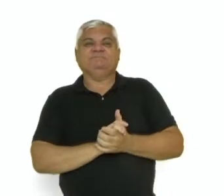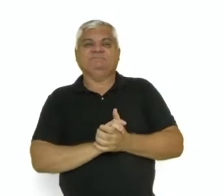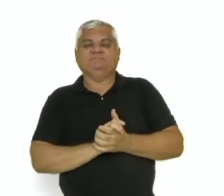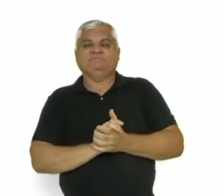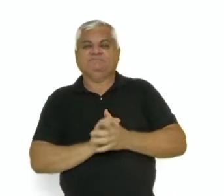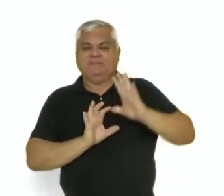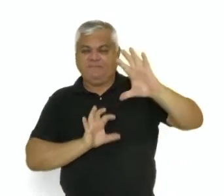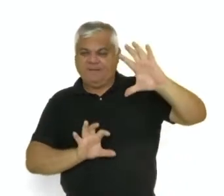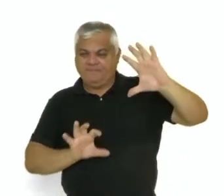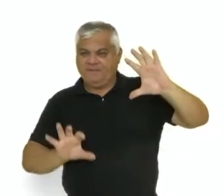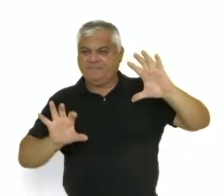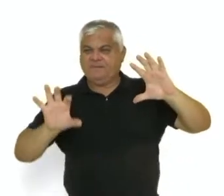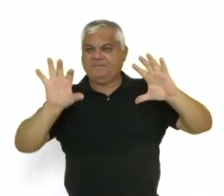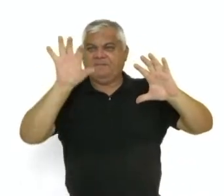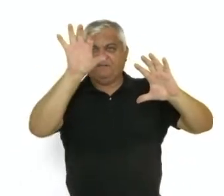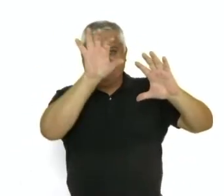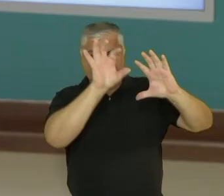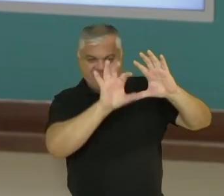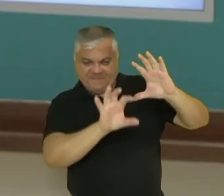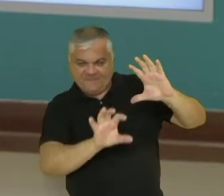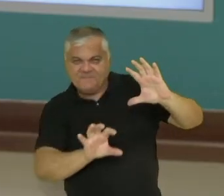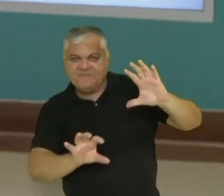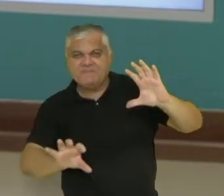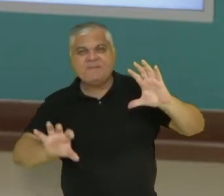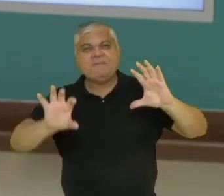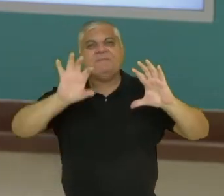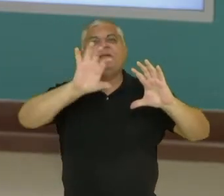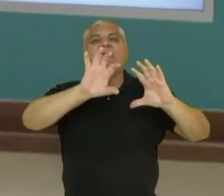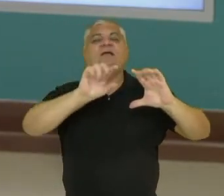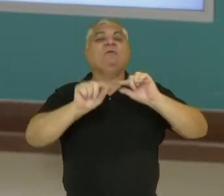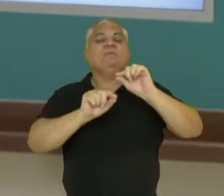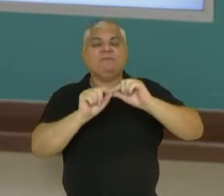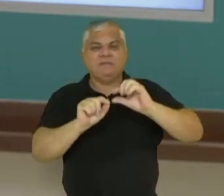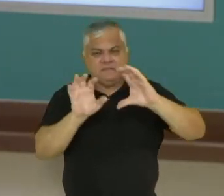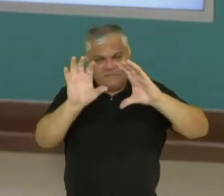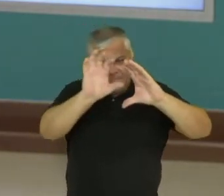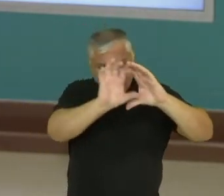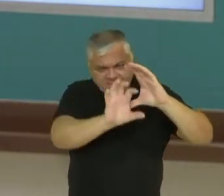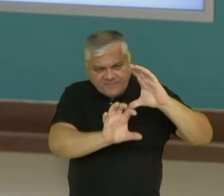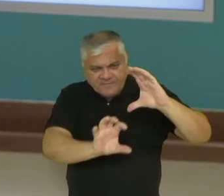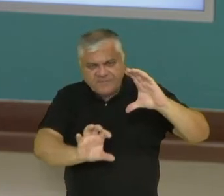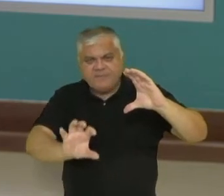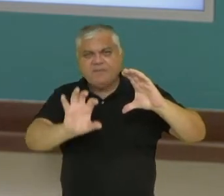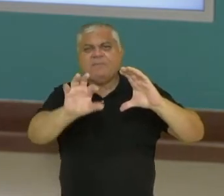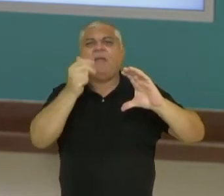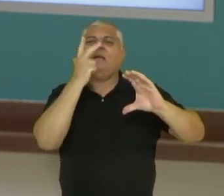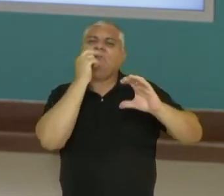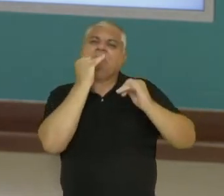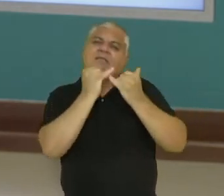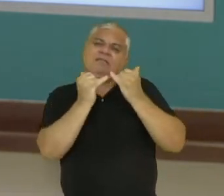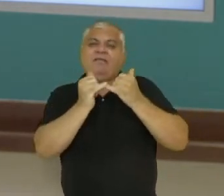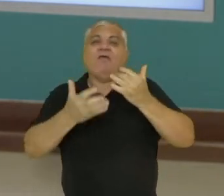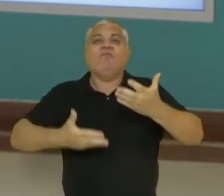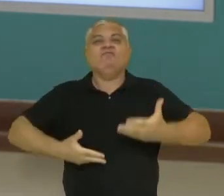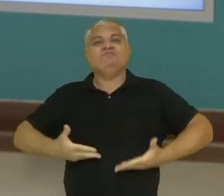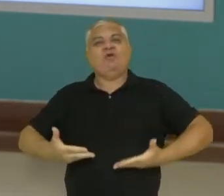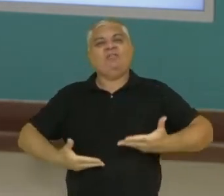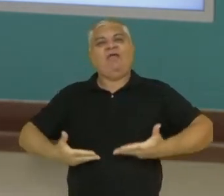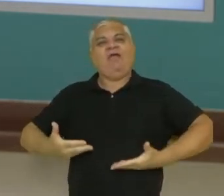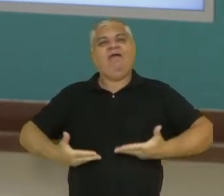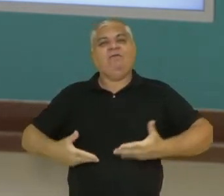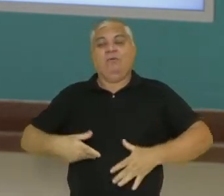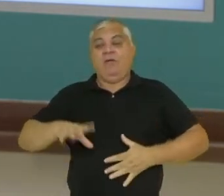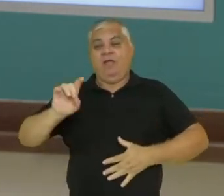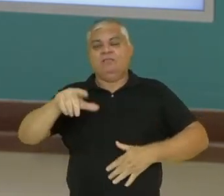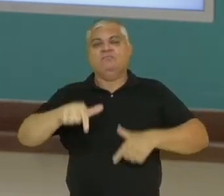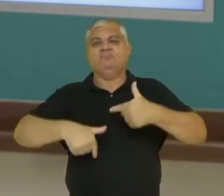dessas organelas aqui, assim como também a estrutura principal da célula, fosse os funcionários e cada um tem a sua função, não é mesmo? Vamos